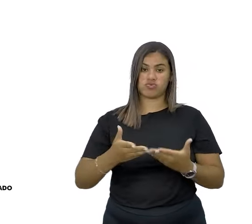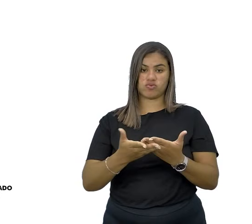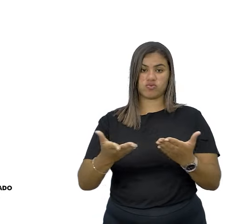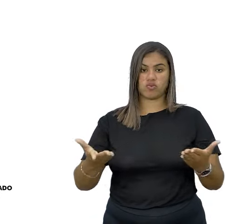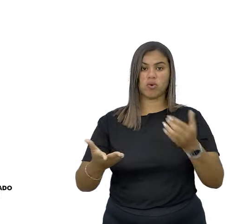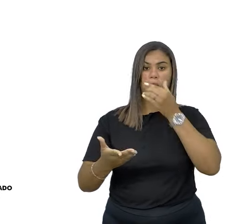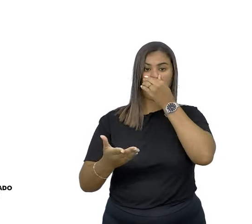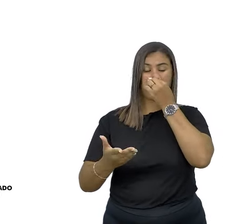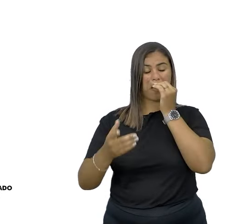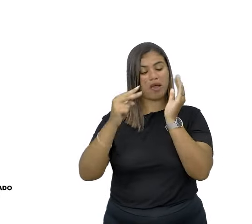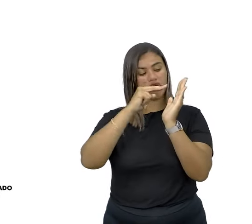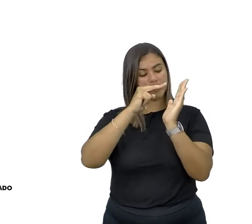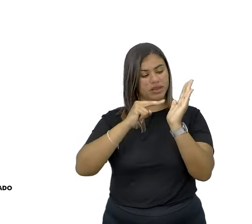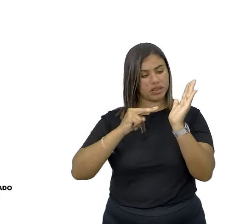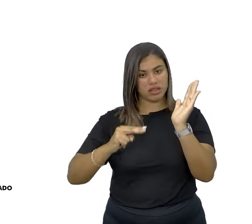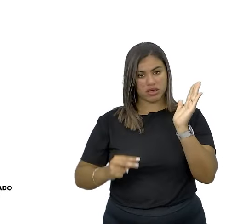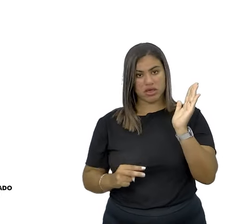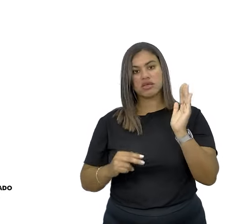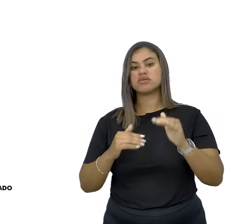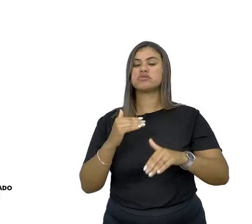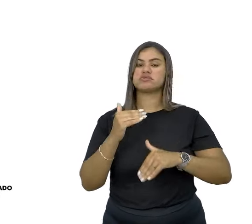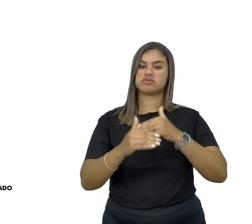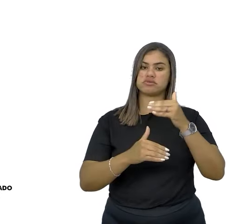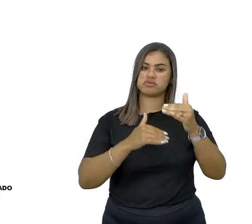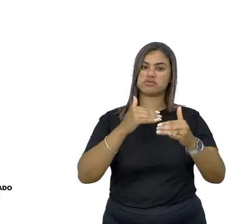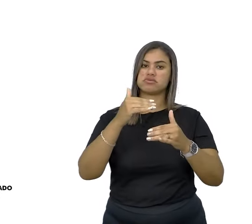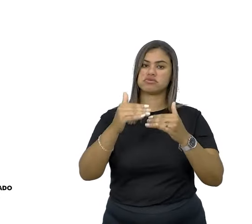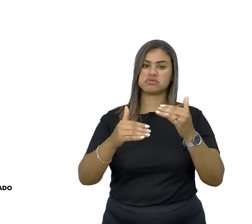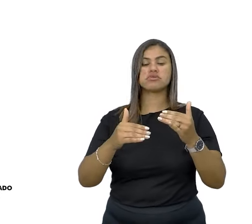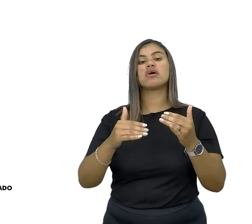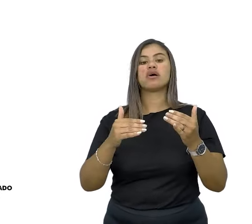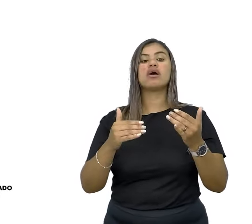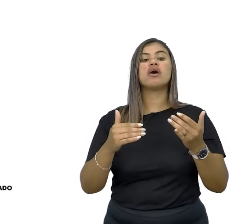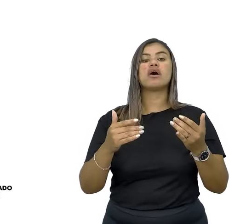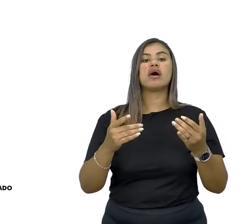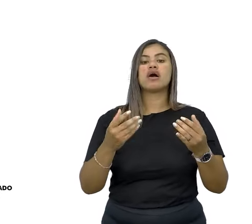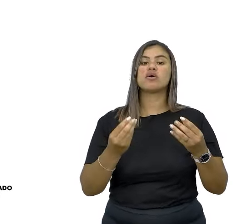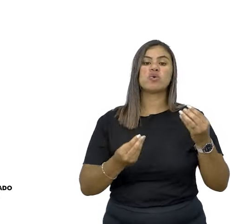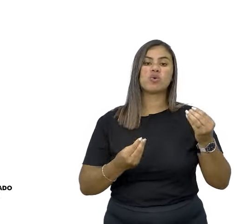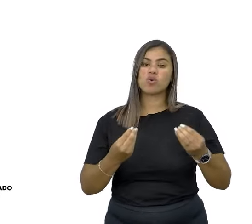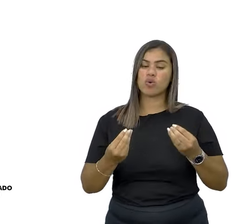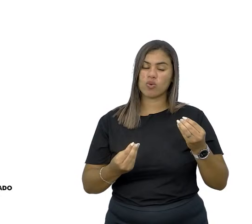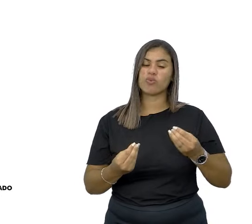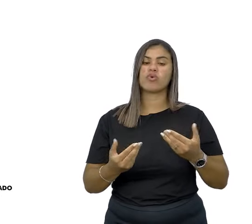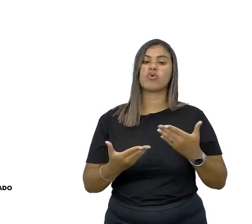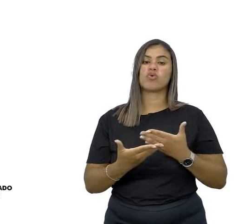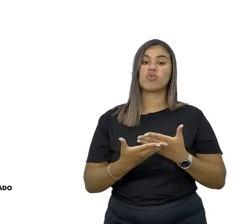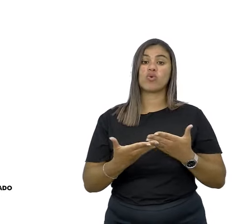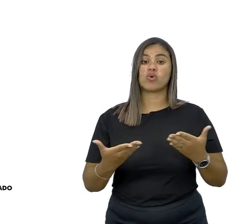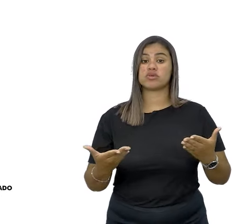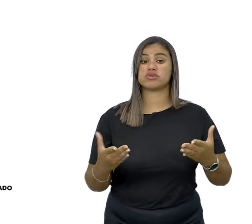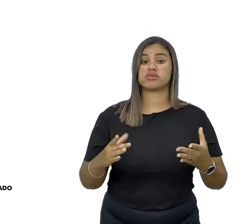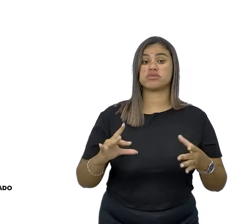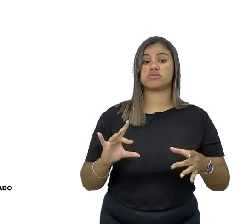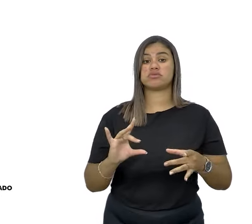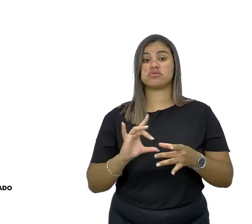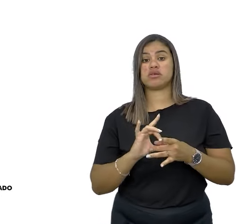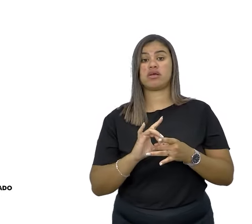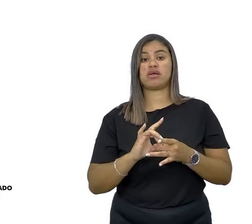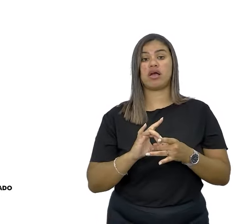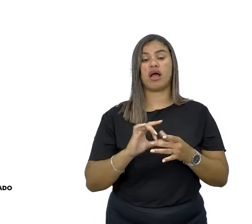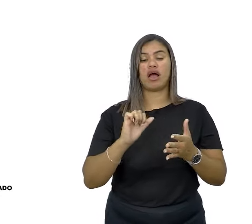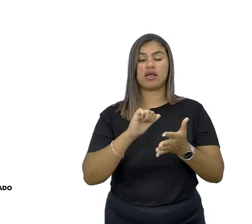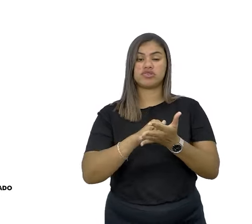você ler o iniciando, desenvolvendo e o finalizando, o movimento de você interligar a atividade